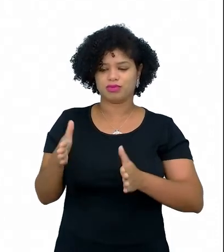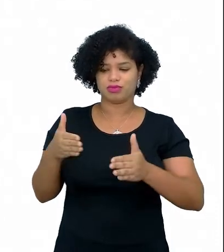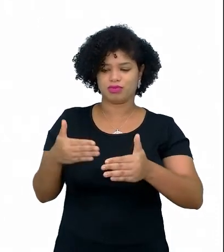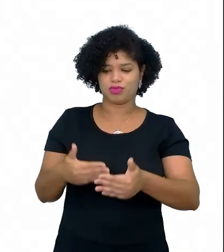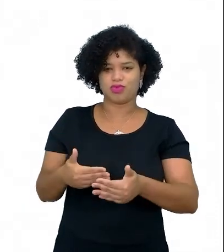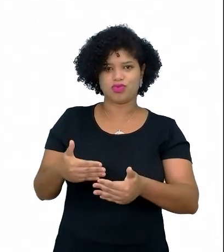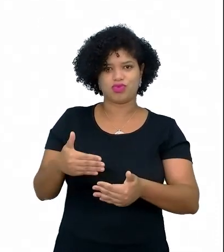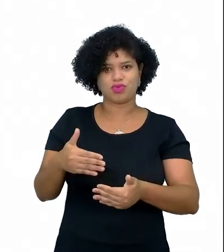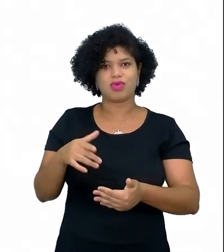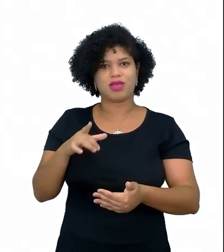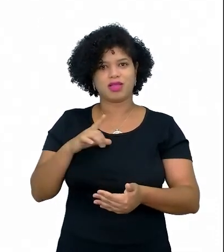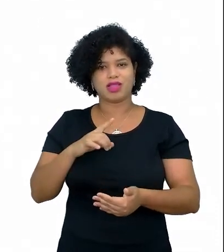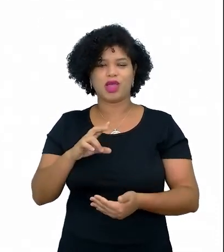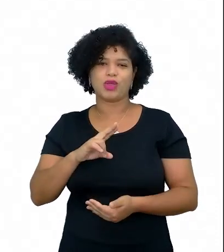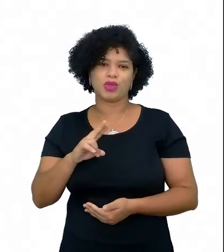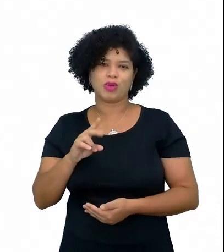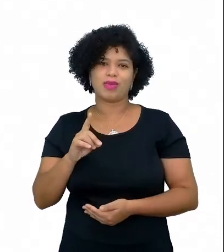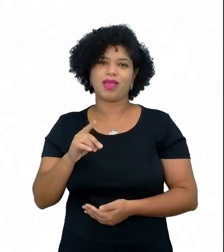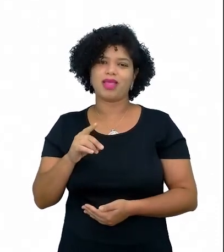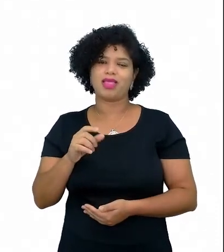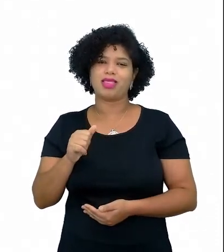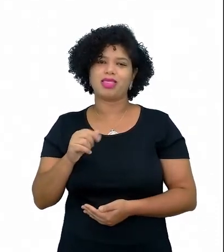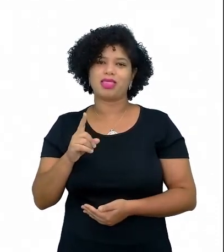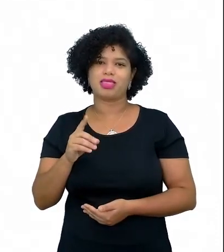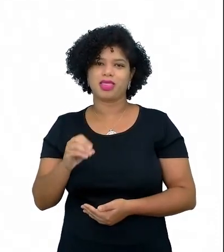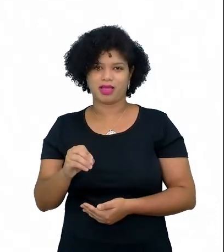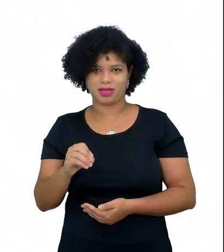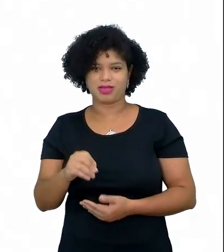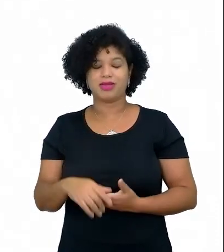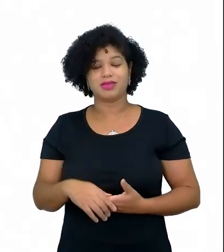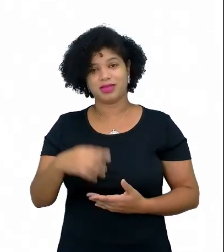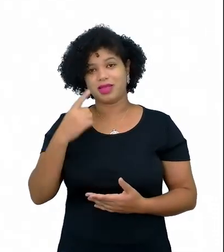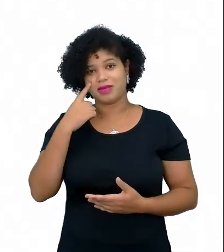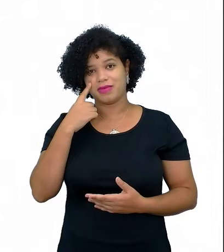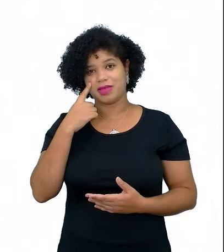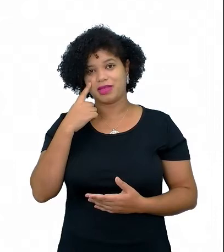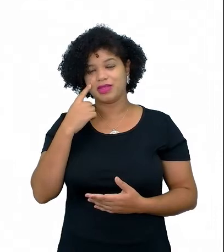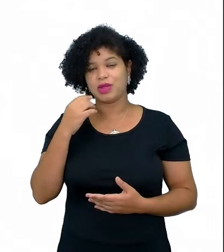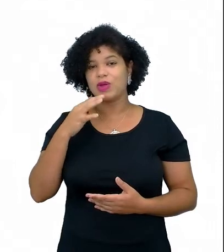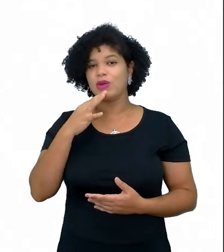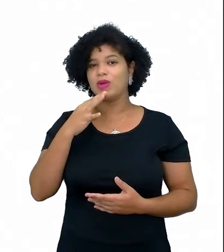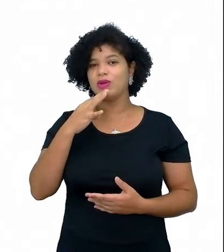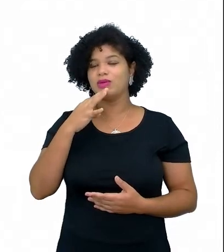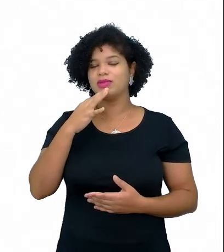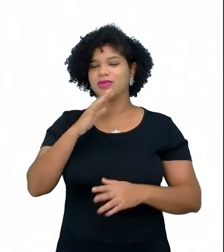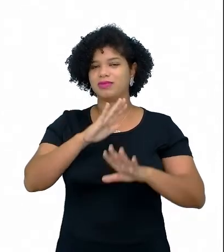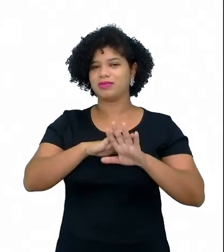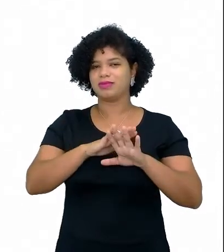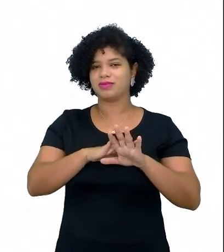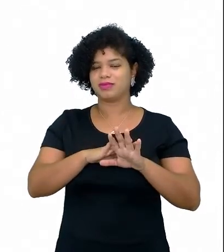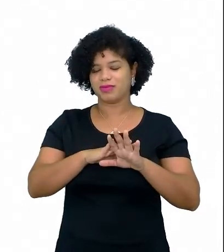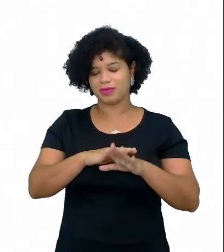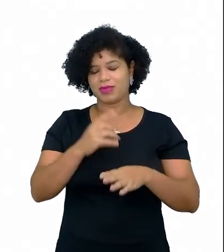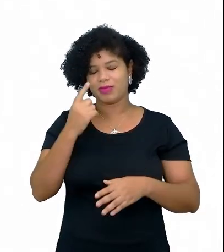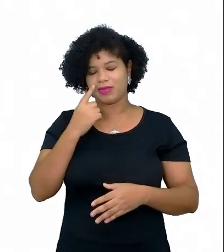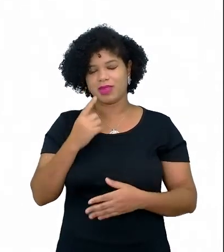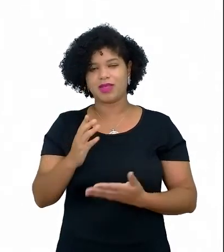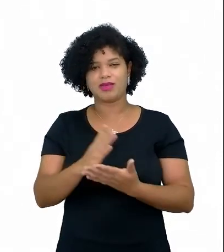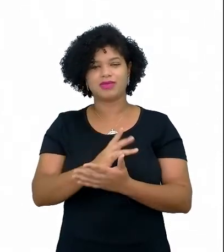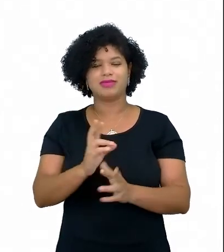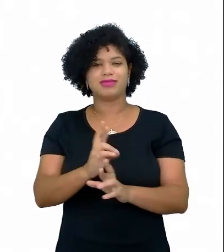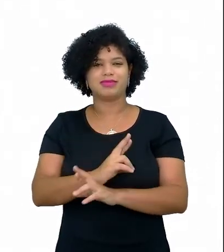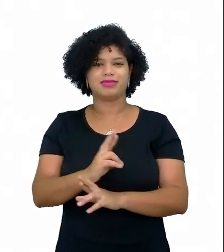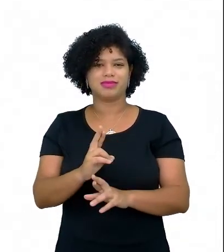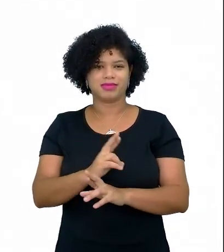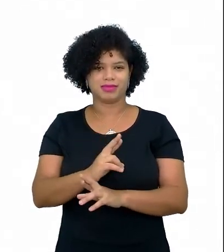né? Que tem o nome do objeto chamado dado. Então, esses conhecimentos, essas habilidades, essas coisas envolvidas na matemática,